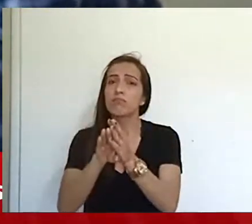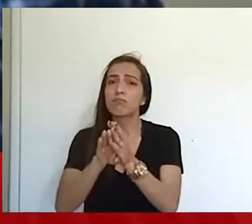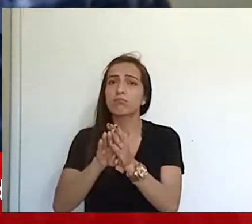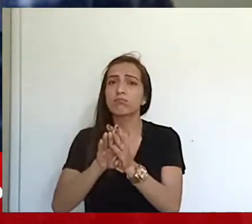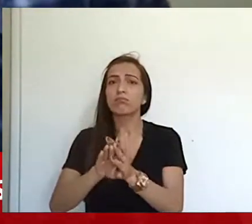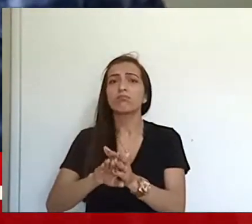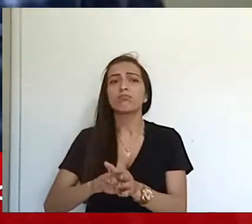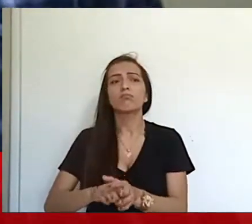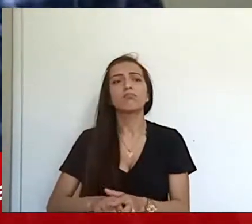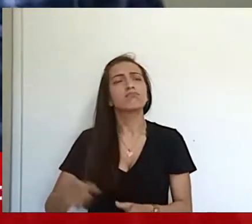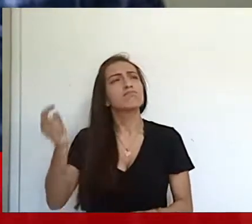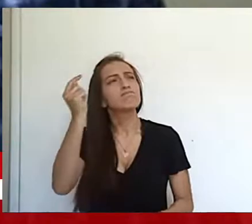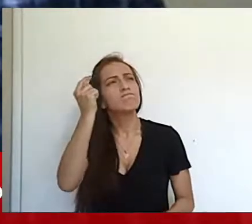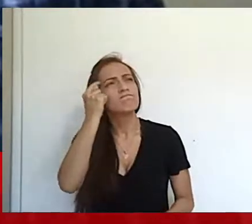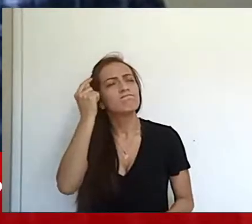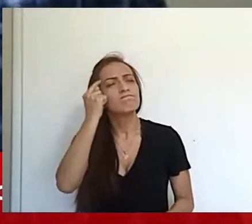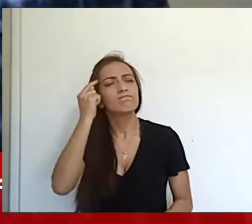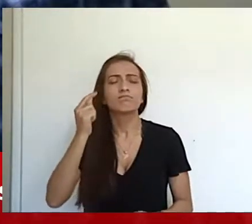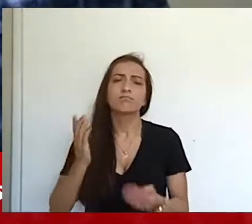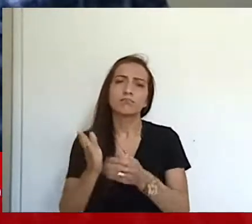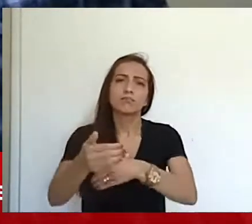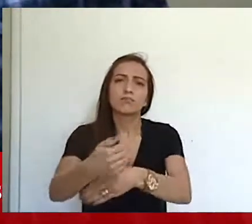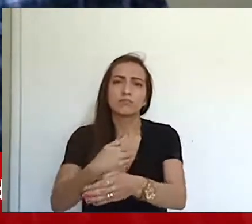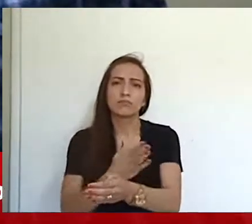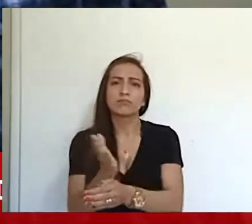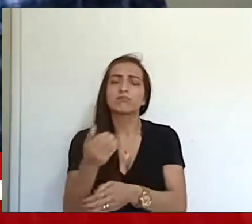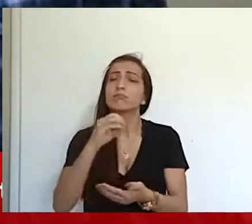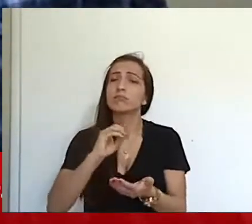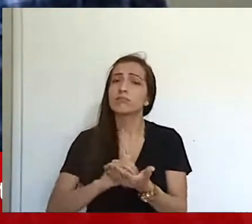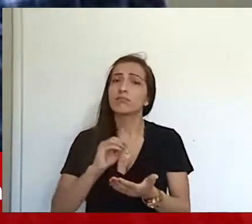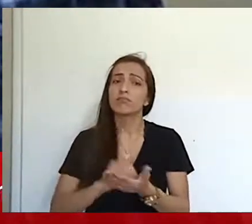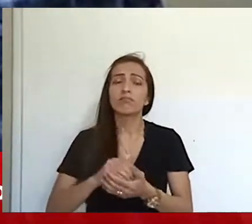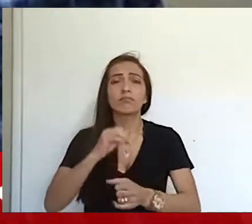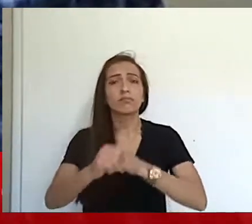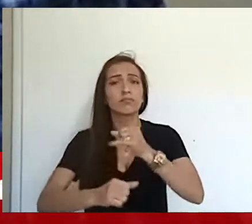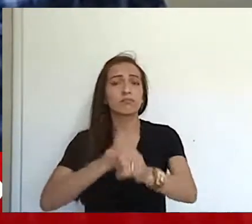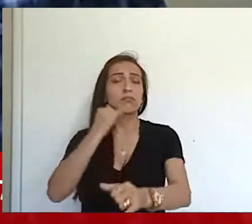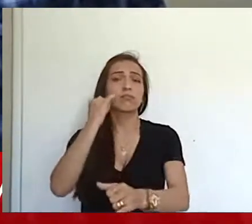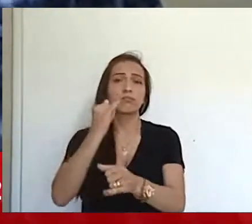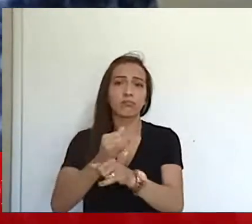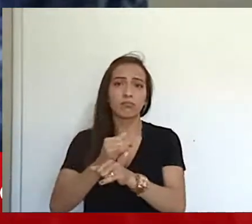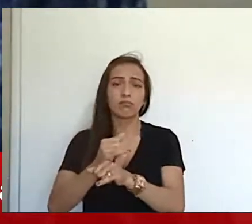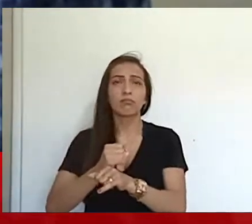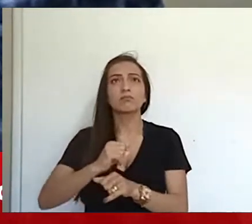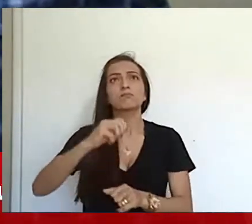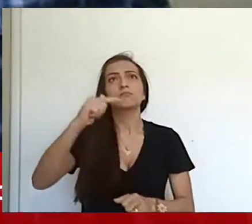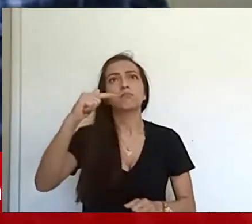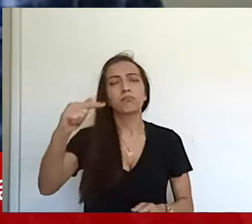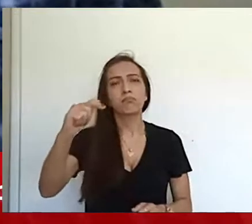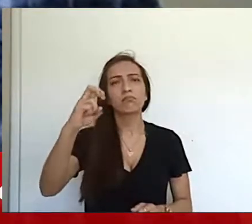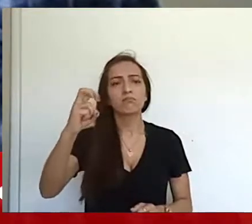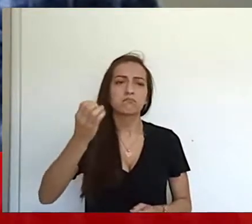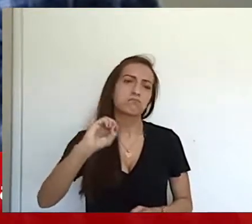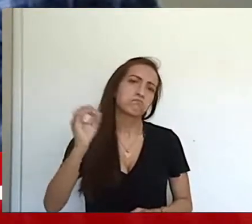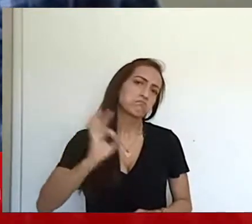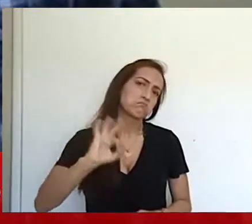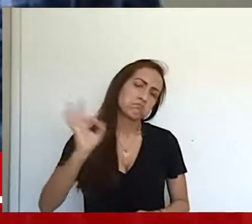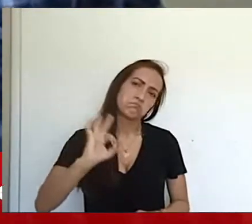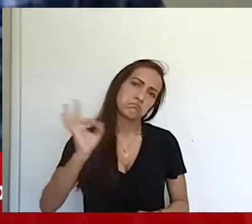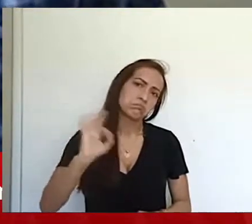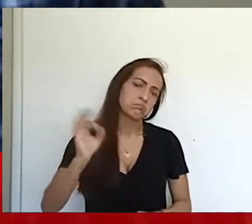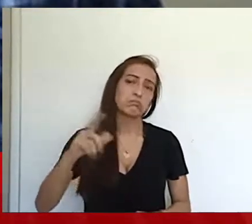né, que vou passar os dados aqui. Por exemplo, do acesso à internet, 75% das famílias têm acesso à internet, tudo